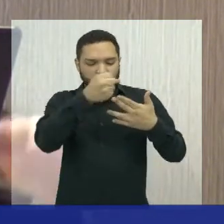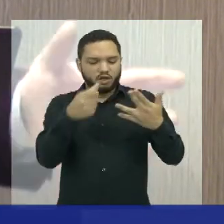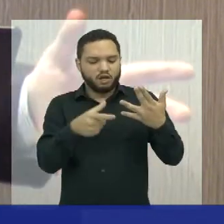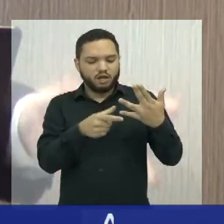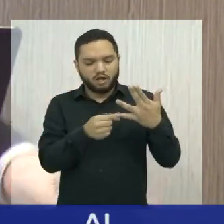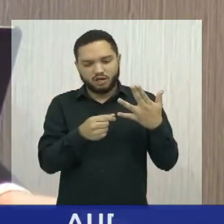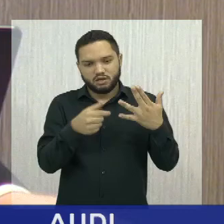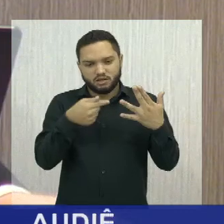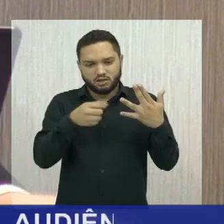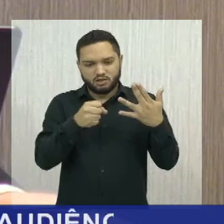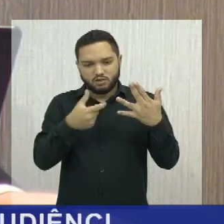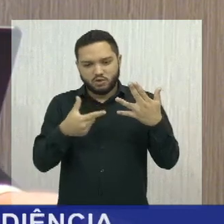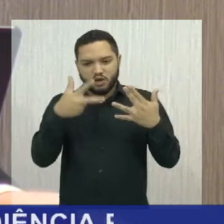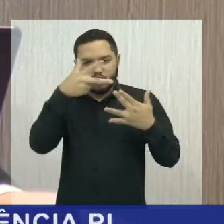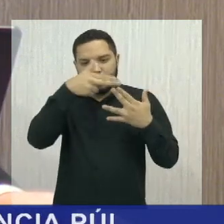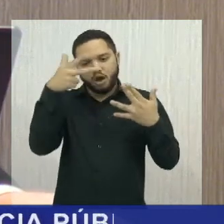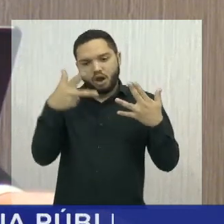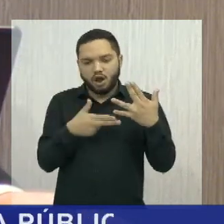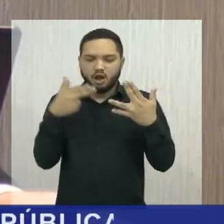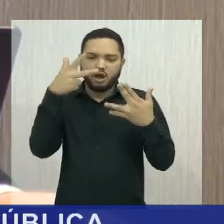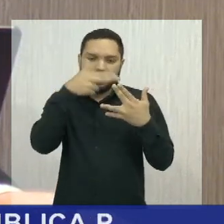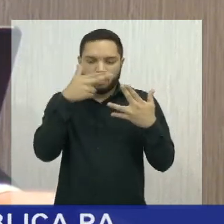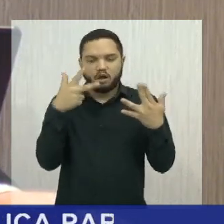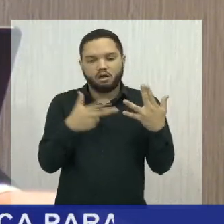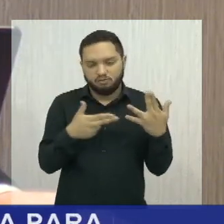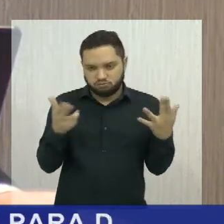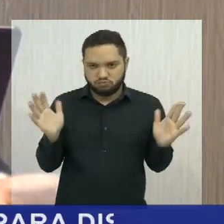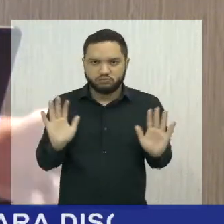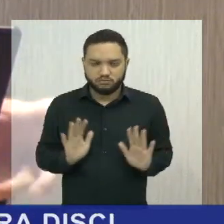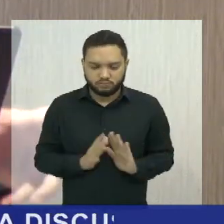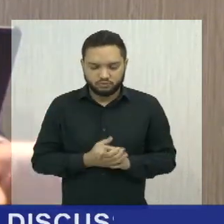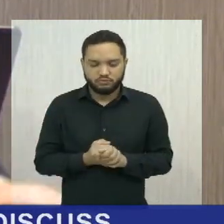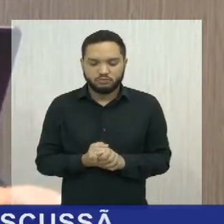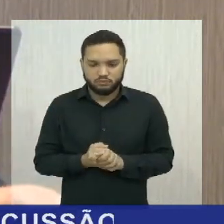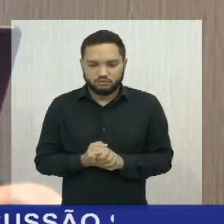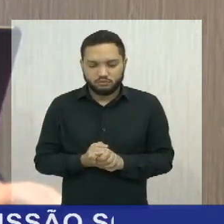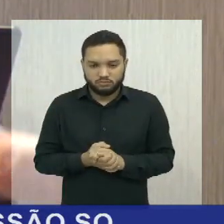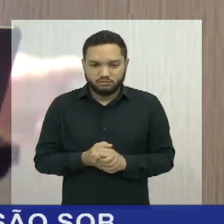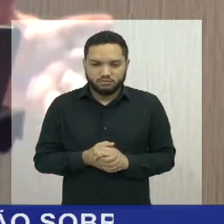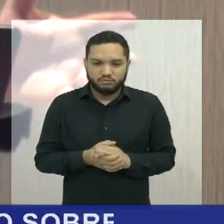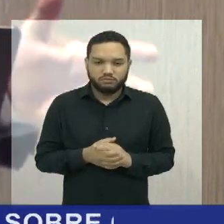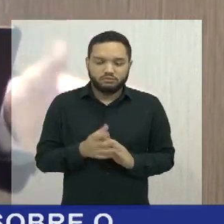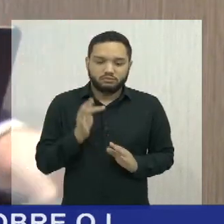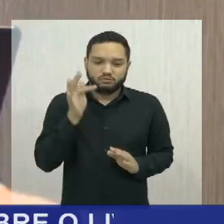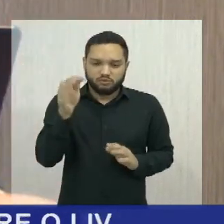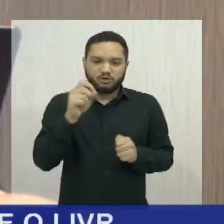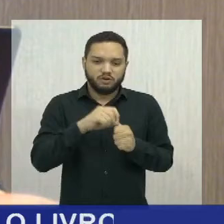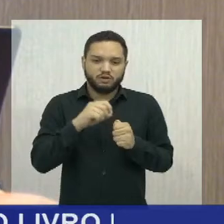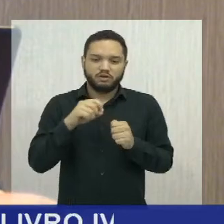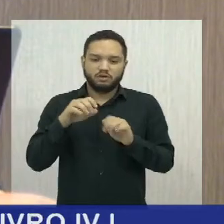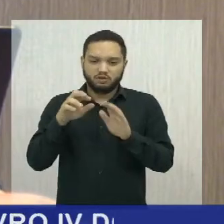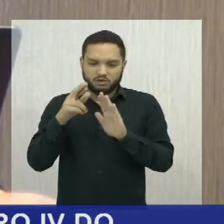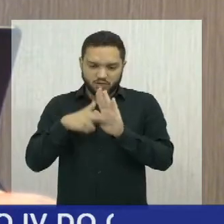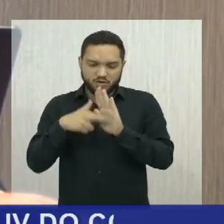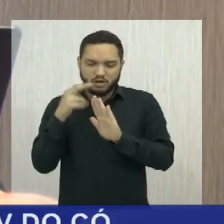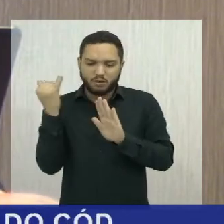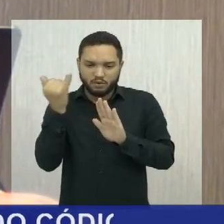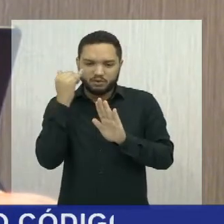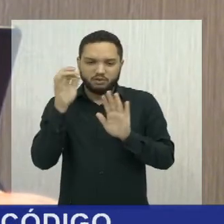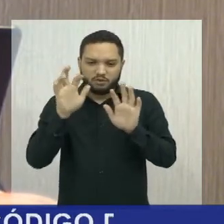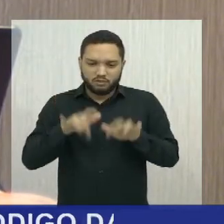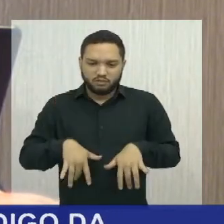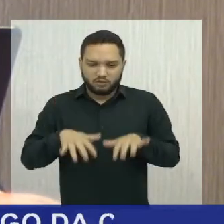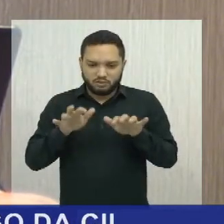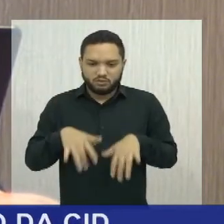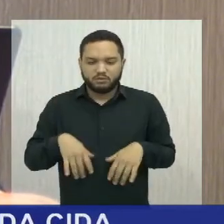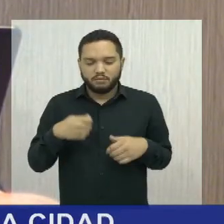estou falando aqui já para que a gente possa, no momento de fazer, até o relator, é importante que ele tenha